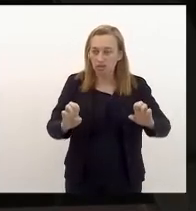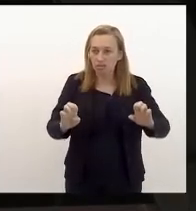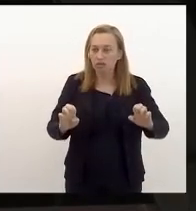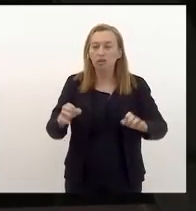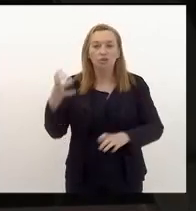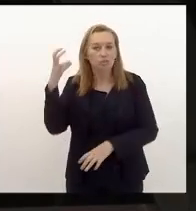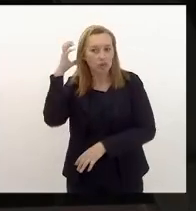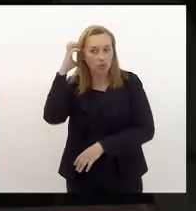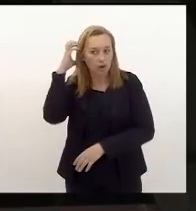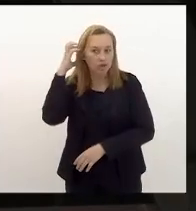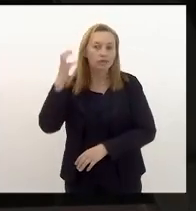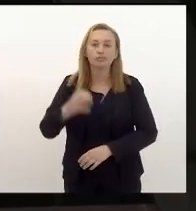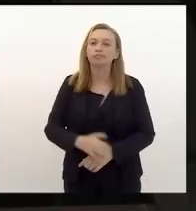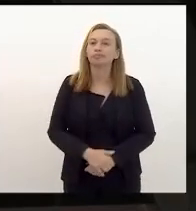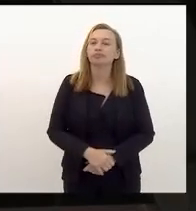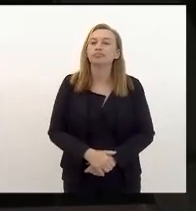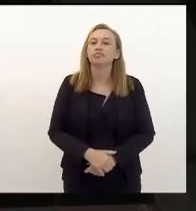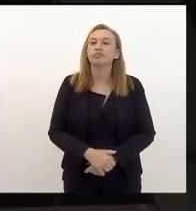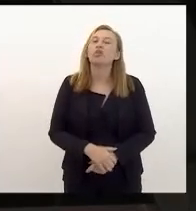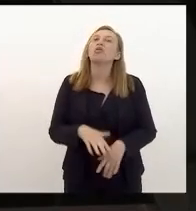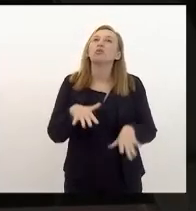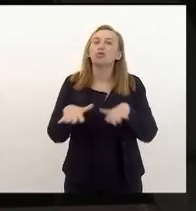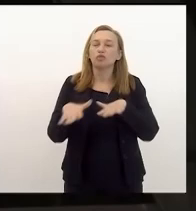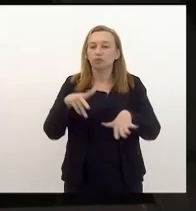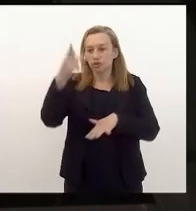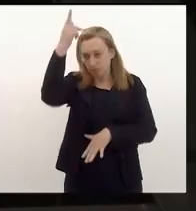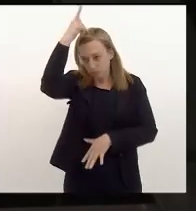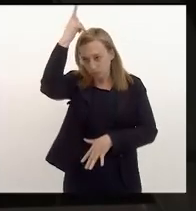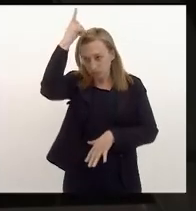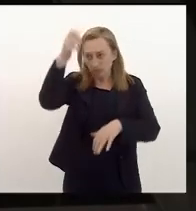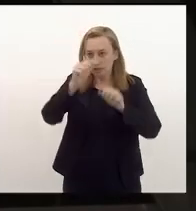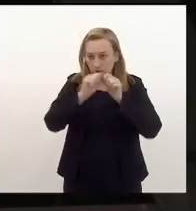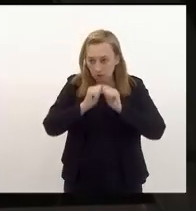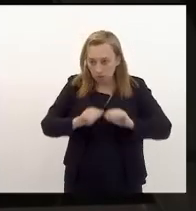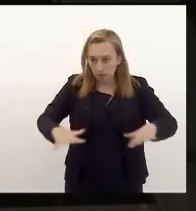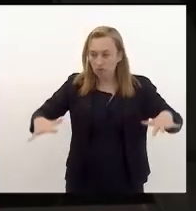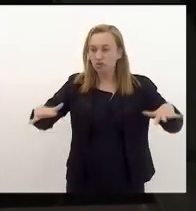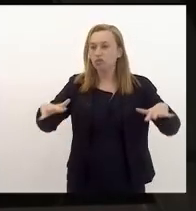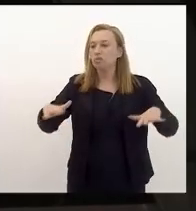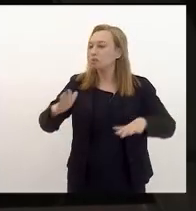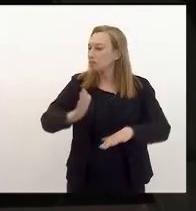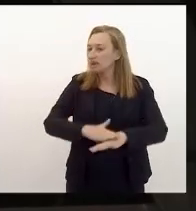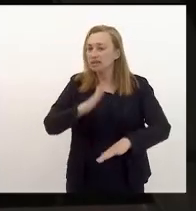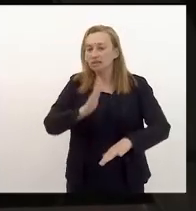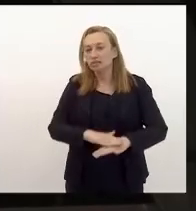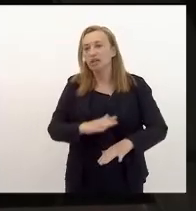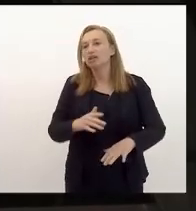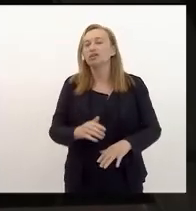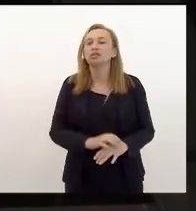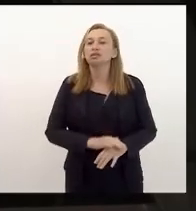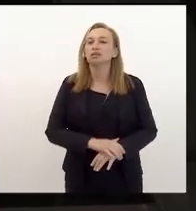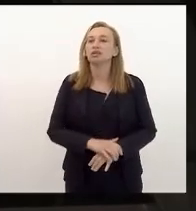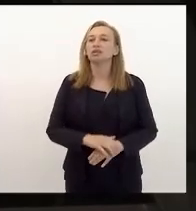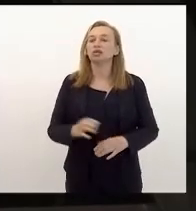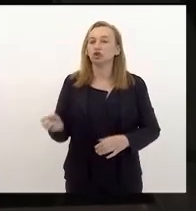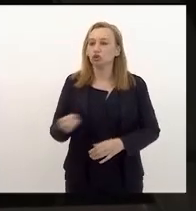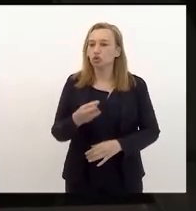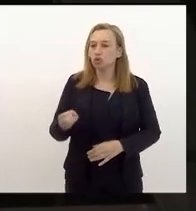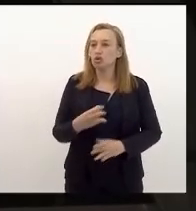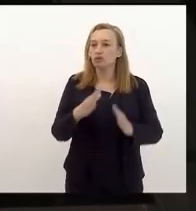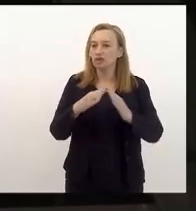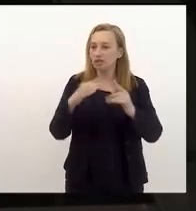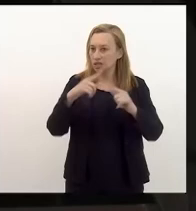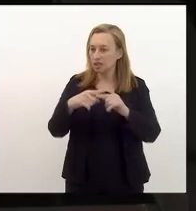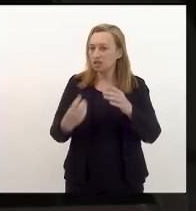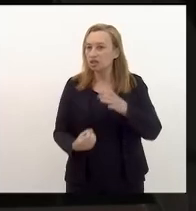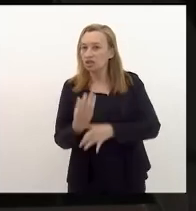rádio, o movimento pentecostal se expandiu ainda mais através de novas igrejas fundadas